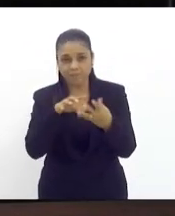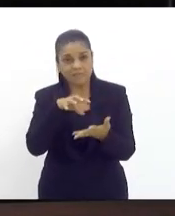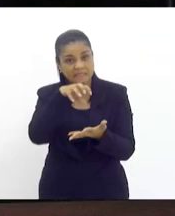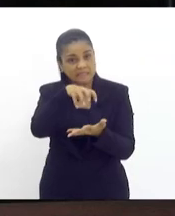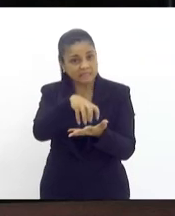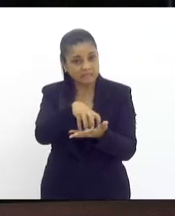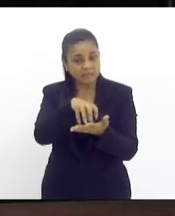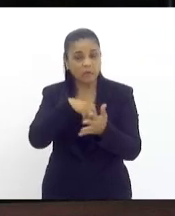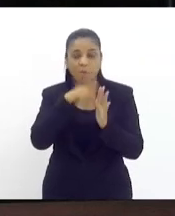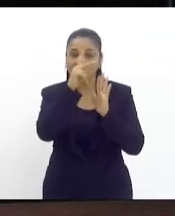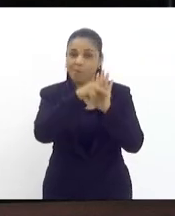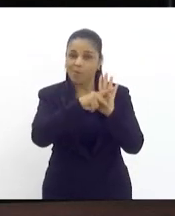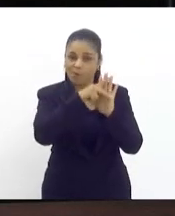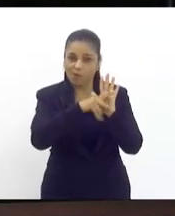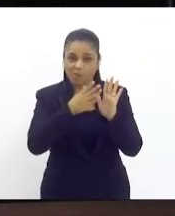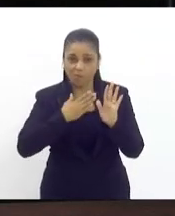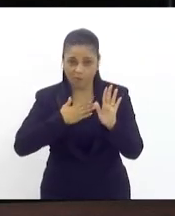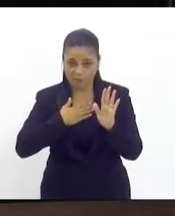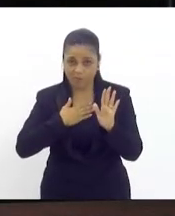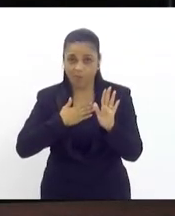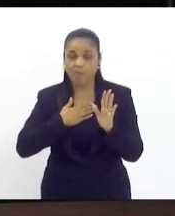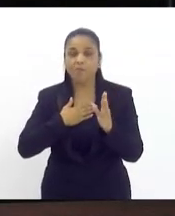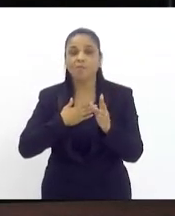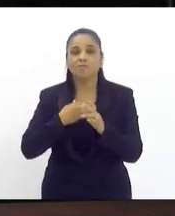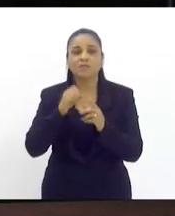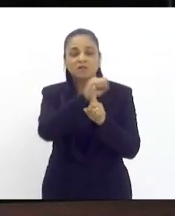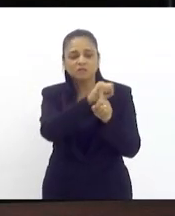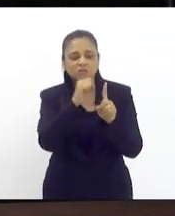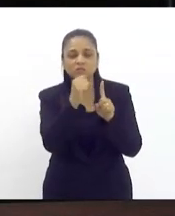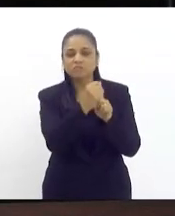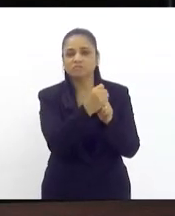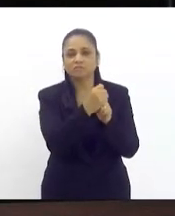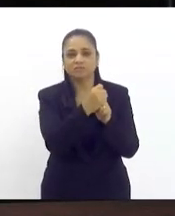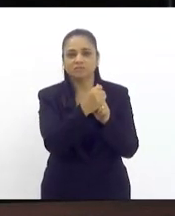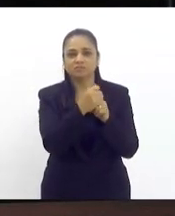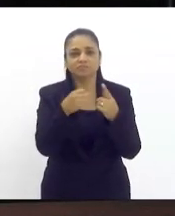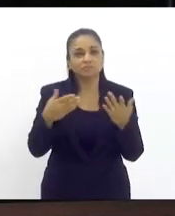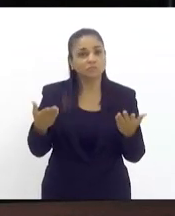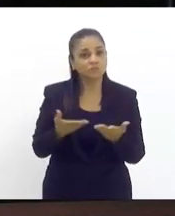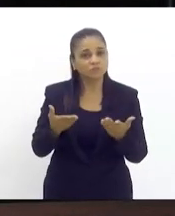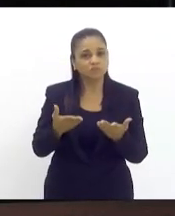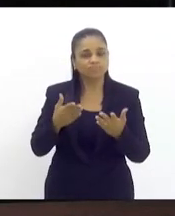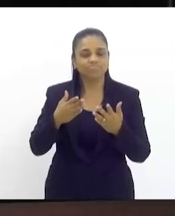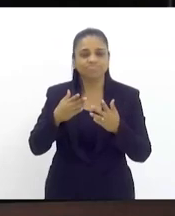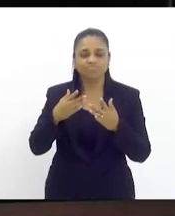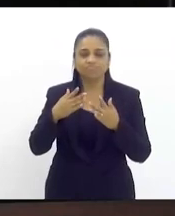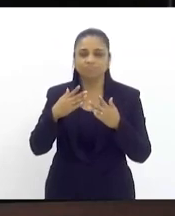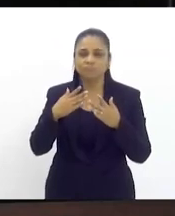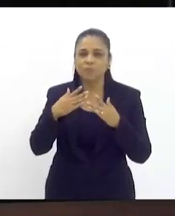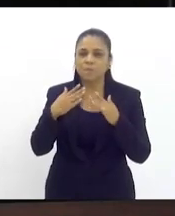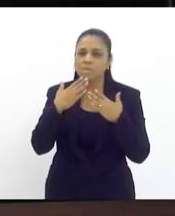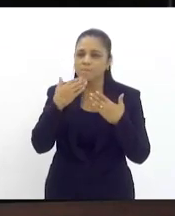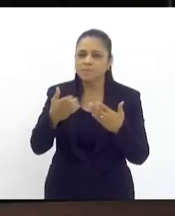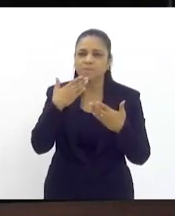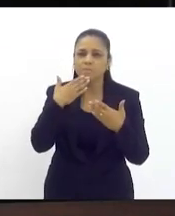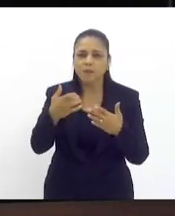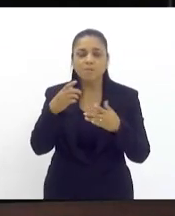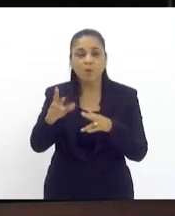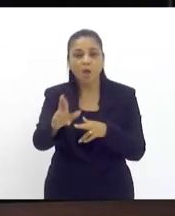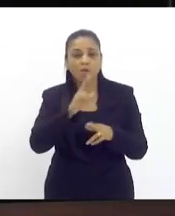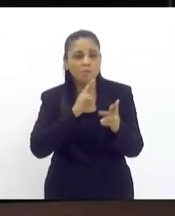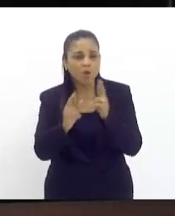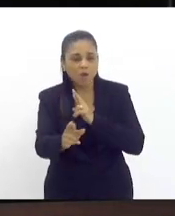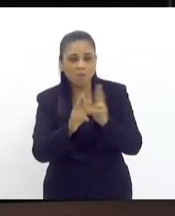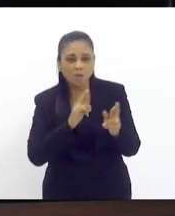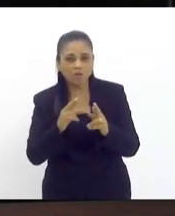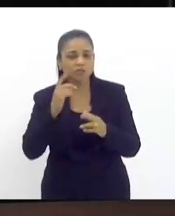para falar do nosso projeto é dizer que a sociedade hoje clama por respostas seja dos parlamentares